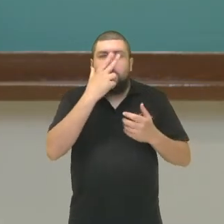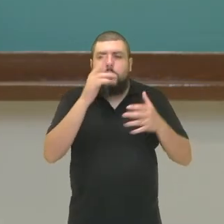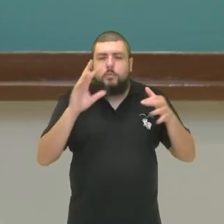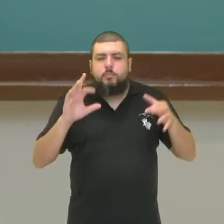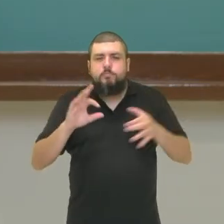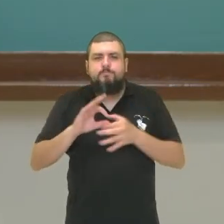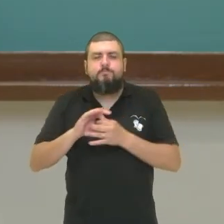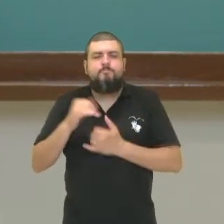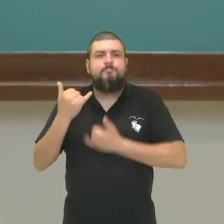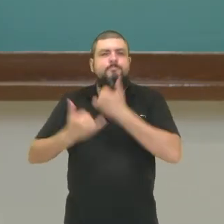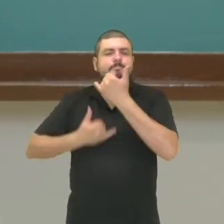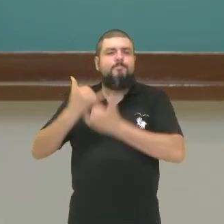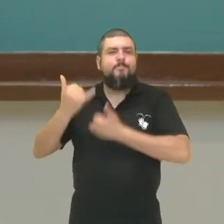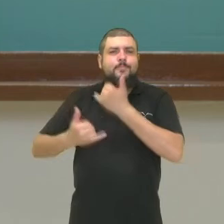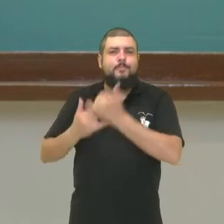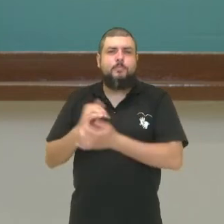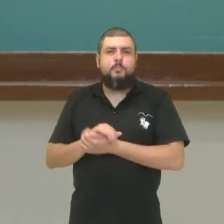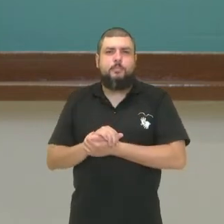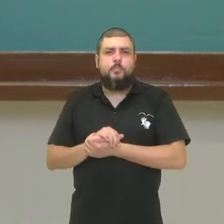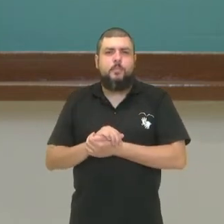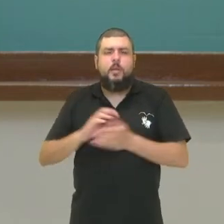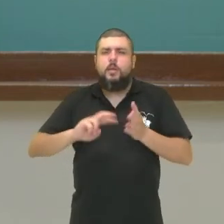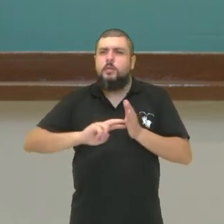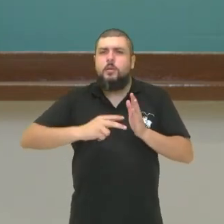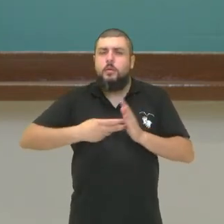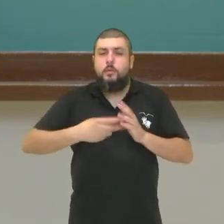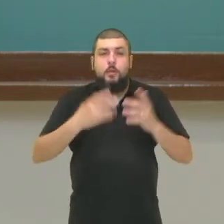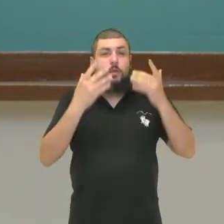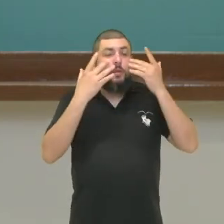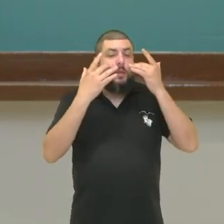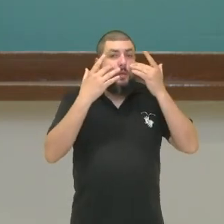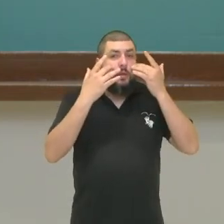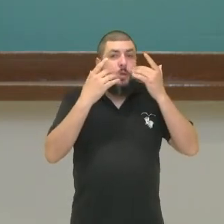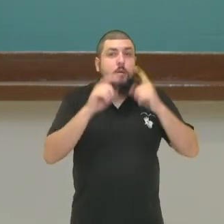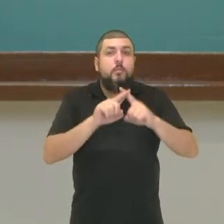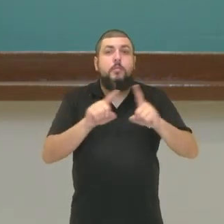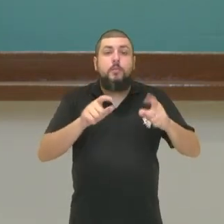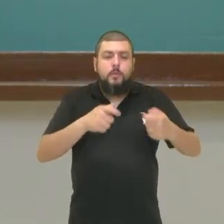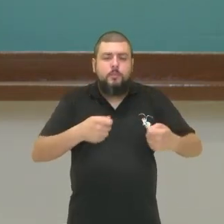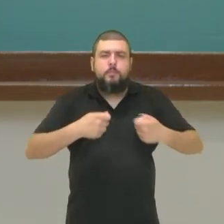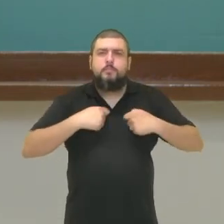ser uma arte do teatro, ela nos traz prazer, ela nos traz algo